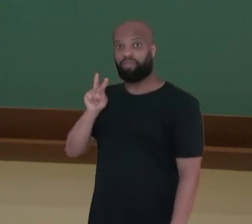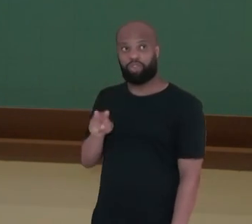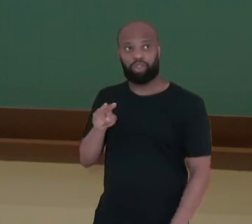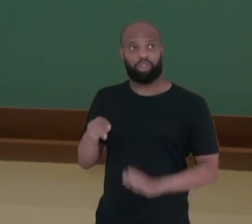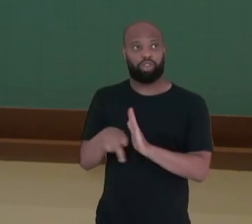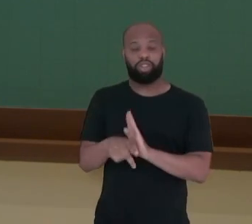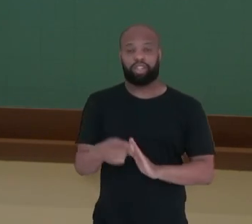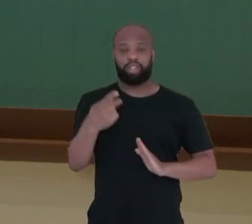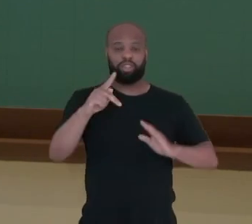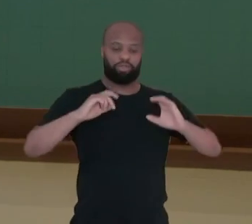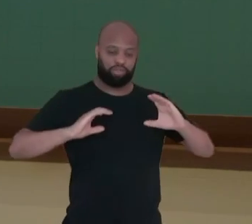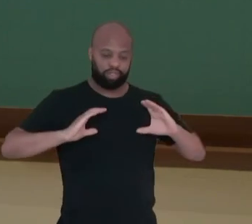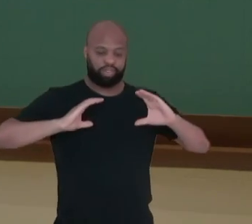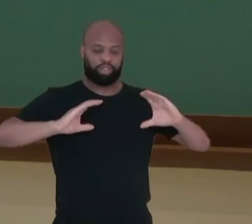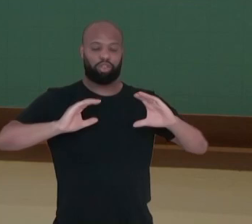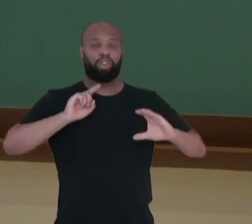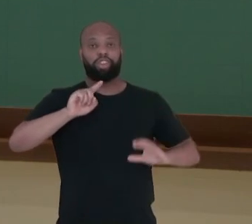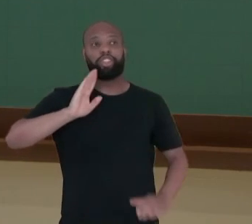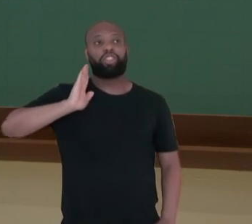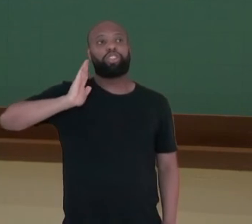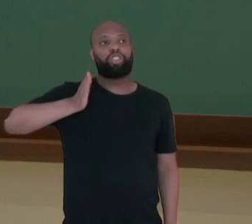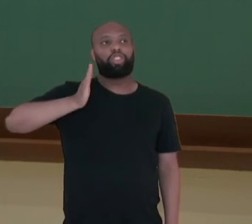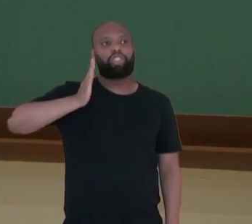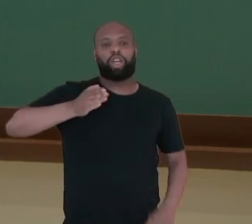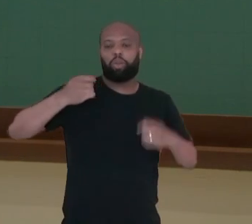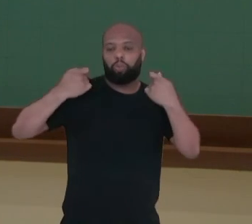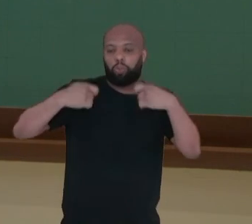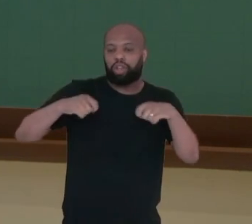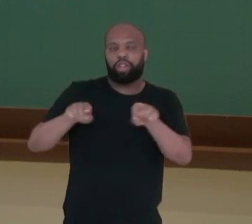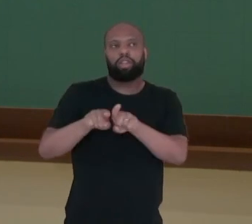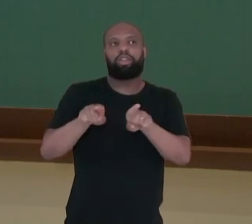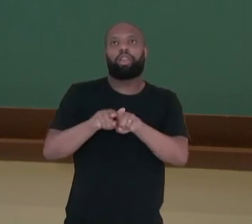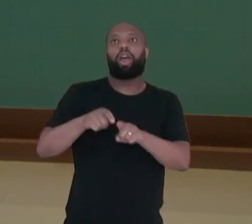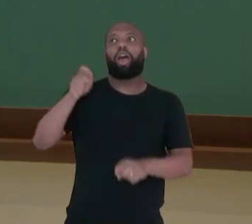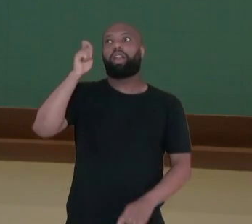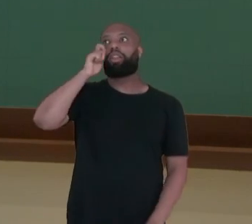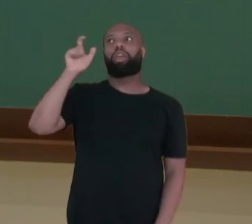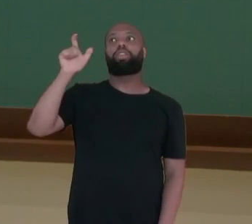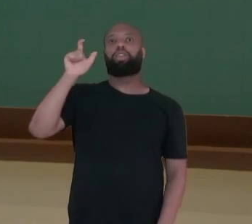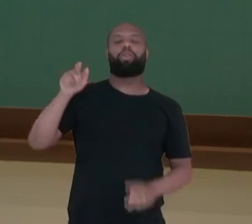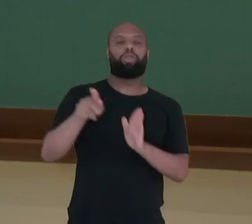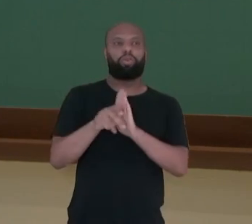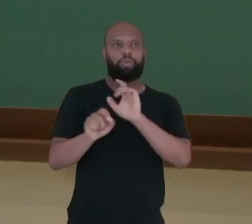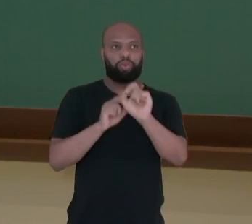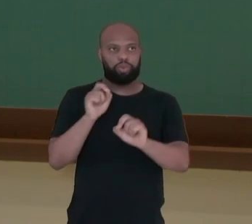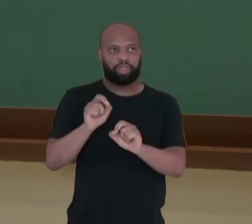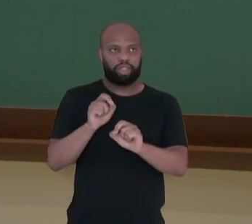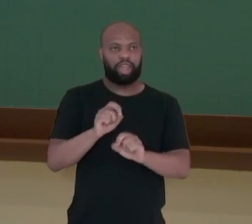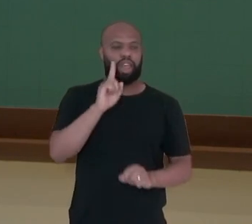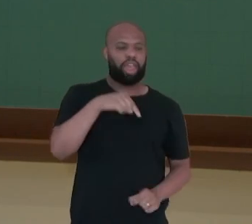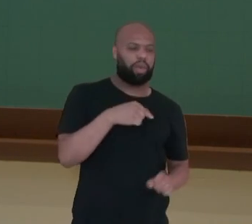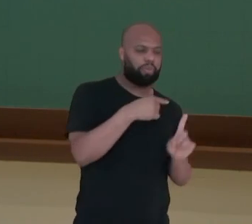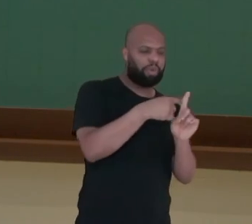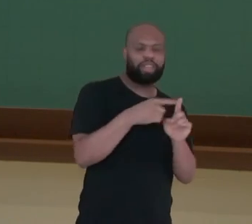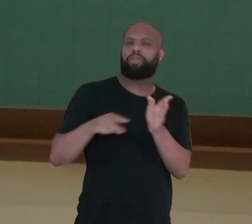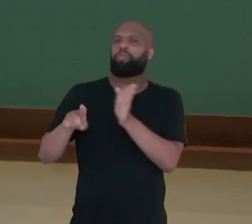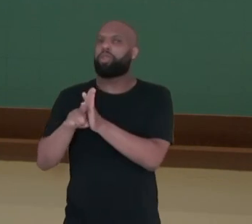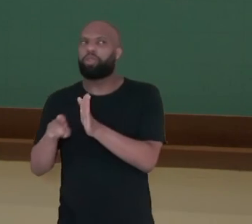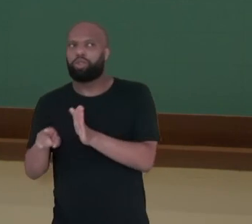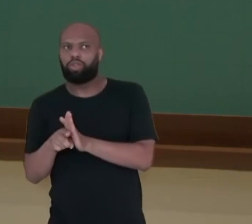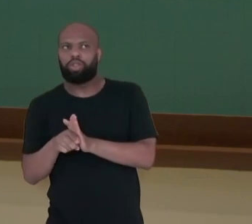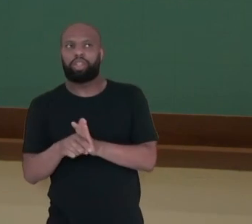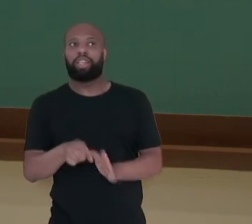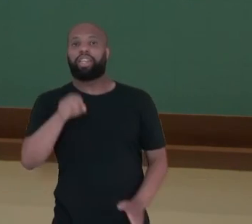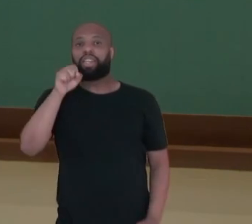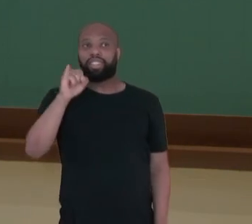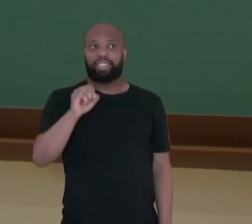tua função, você já precisa se ligar no sinal do A. Se o A for positivo,